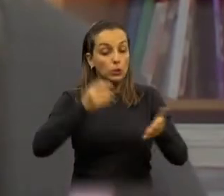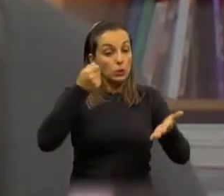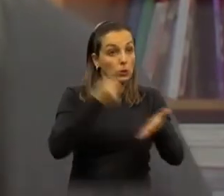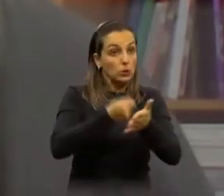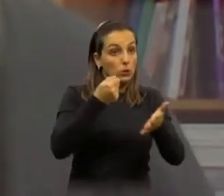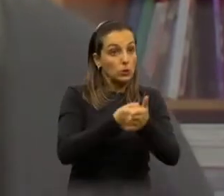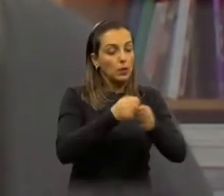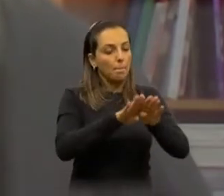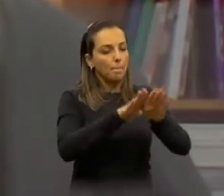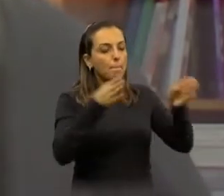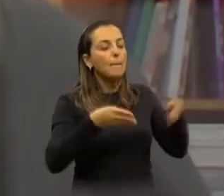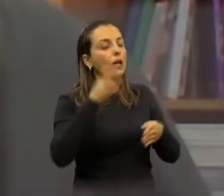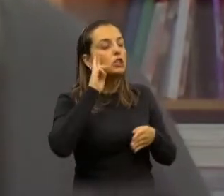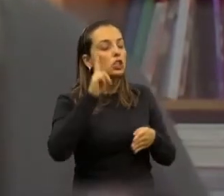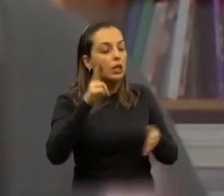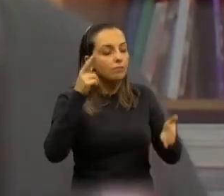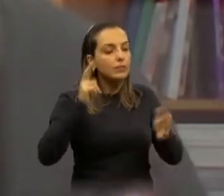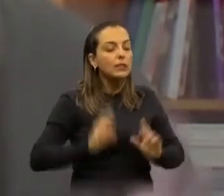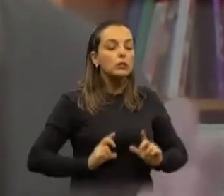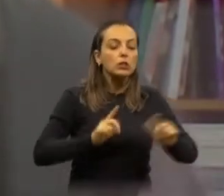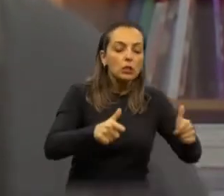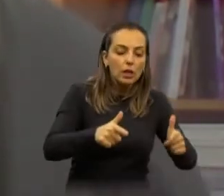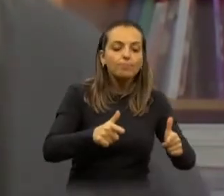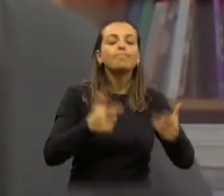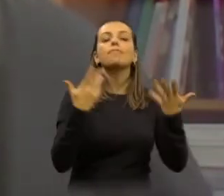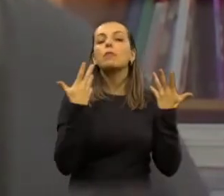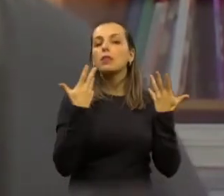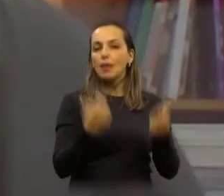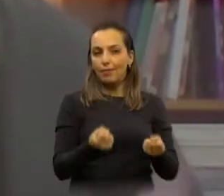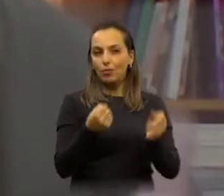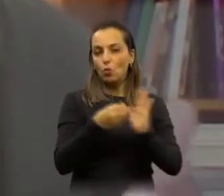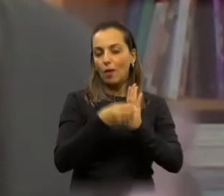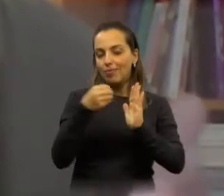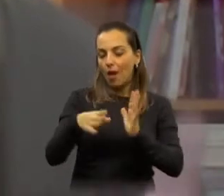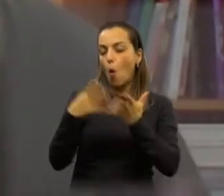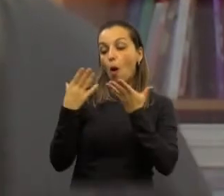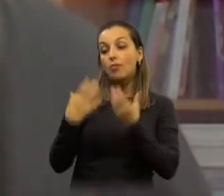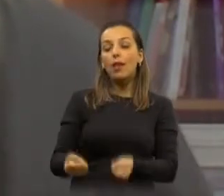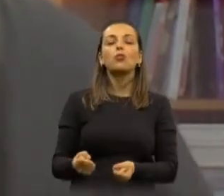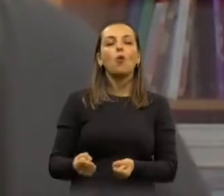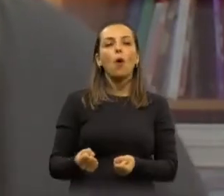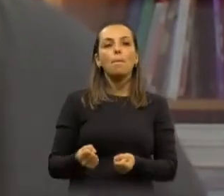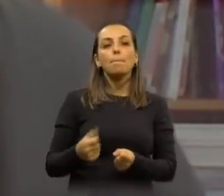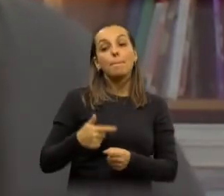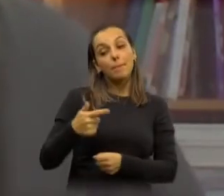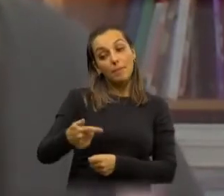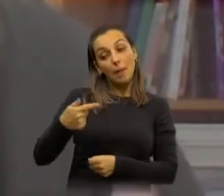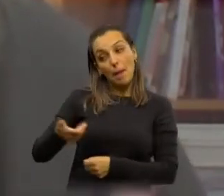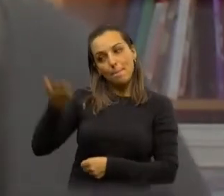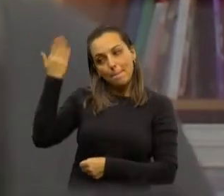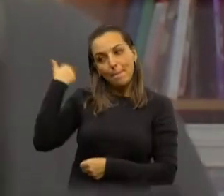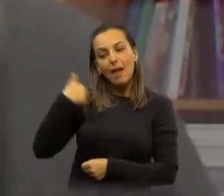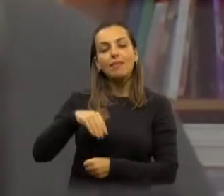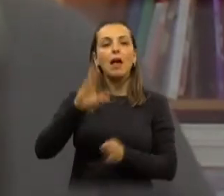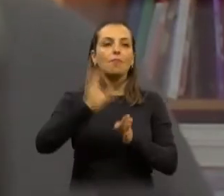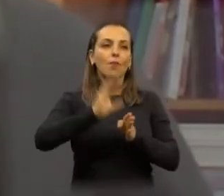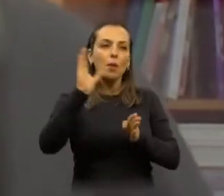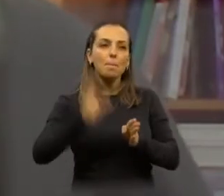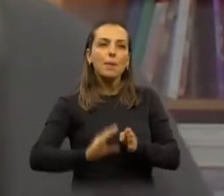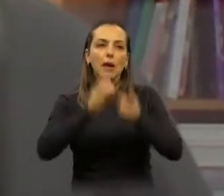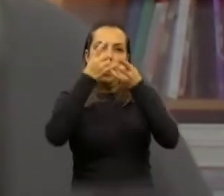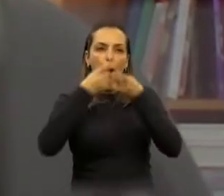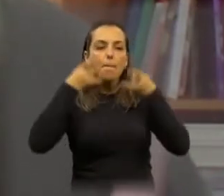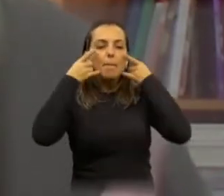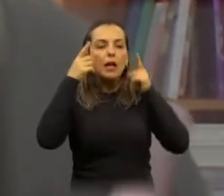dedicaram à mesa da Câmara, que aceitou e acatou a nossa indicação. E aí, na semana passada, a Câmara recebeu as